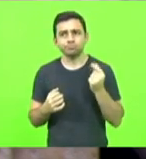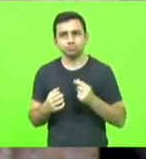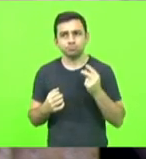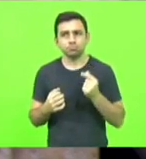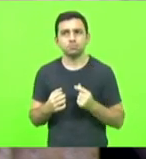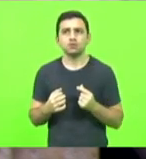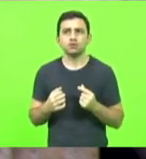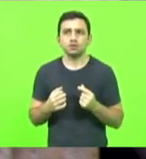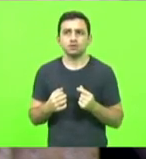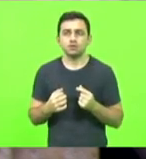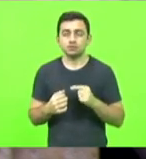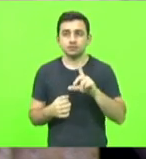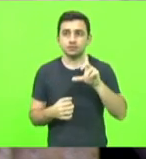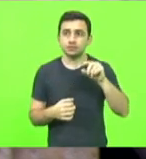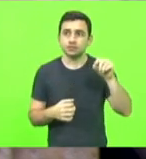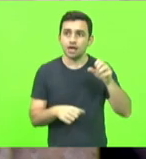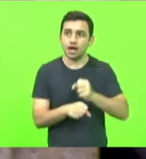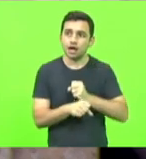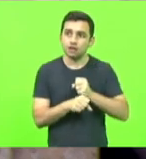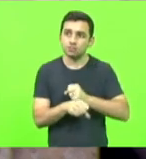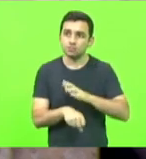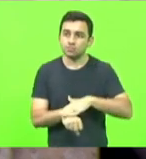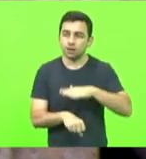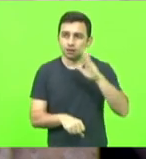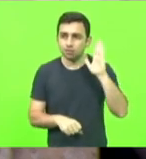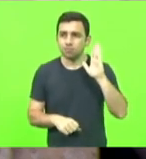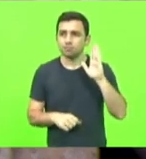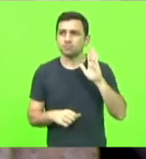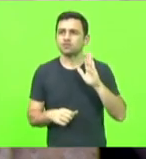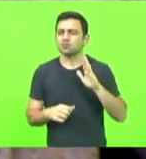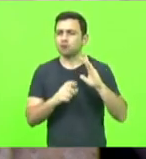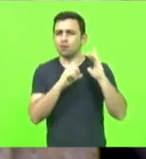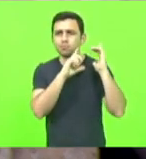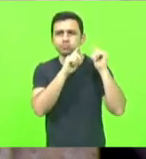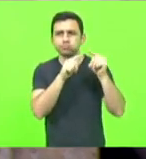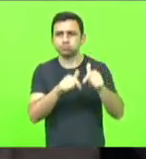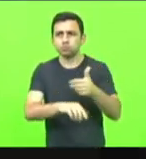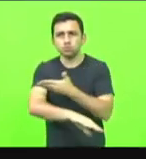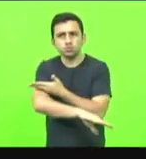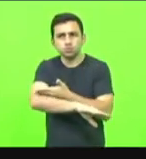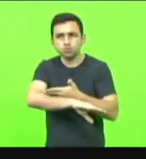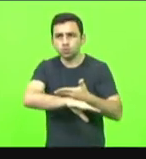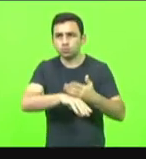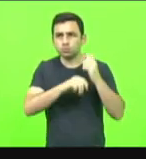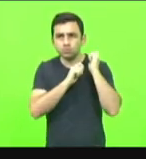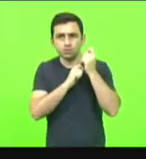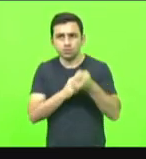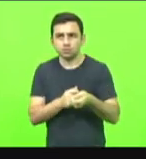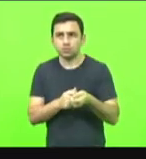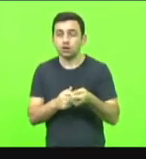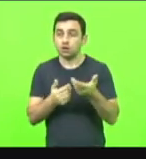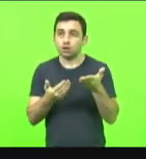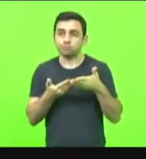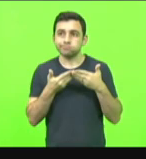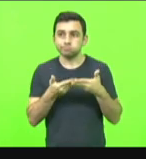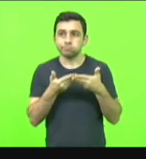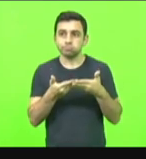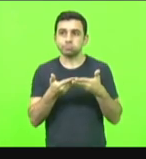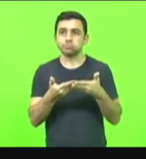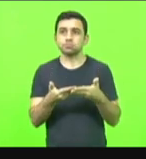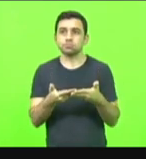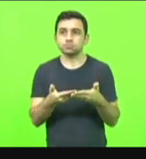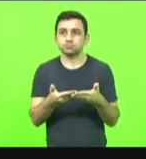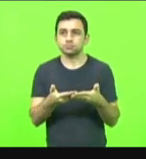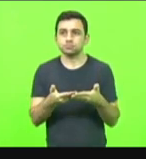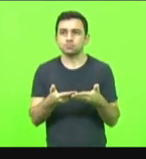quase centenárias ali. É tradicional essa pesca que passa de pai para filho. Estão ali, ó, as embarcações hoje navegando, né,